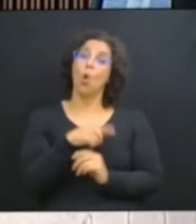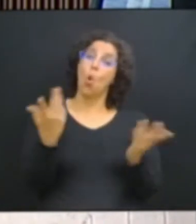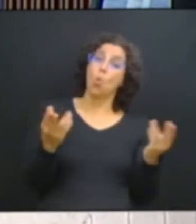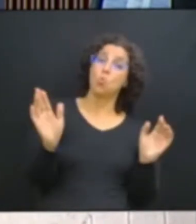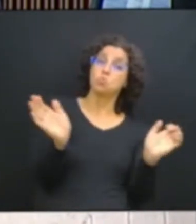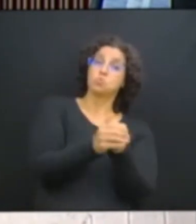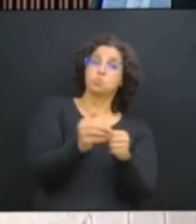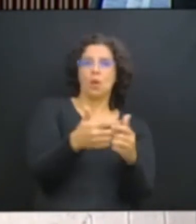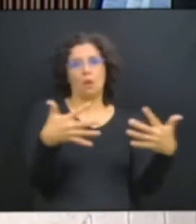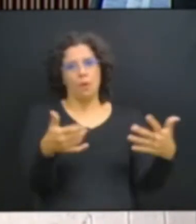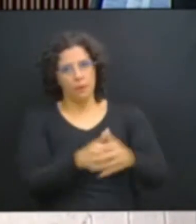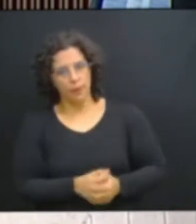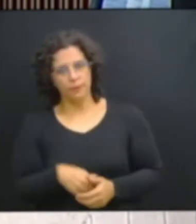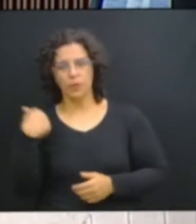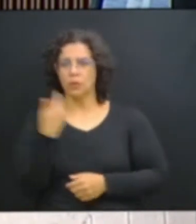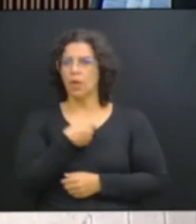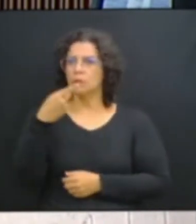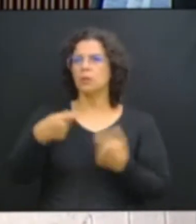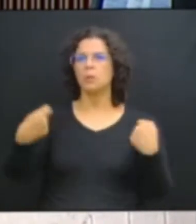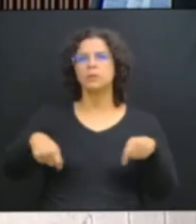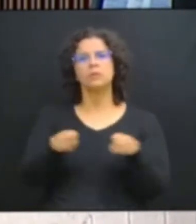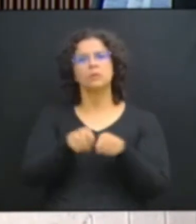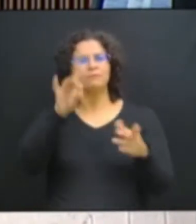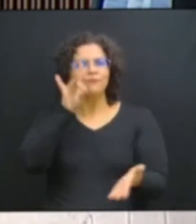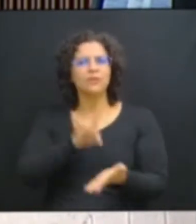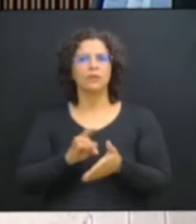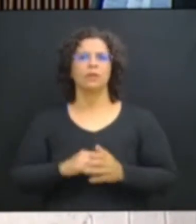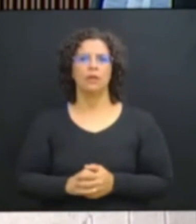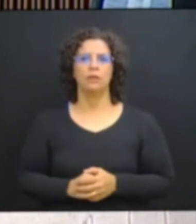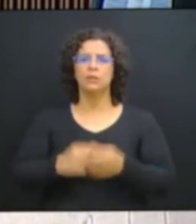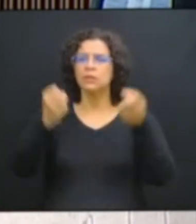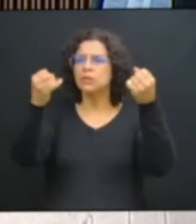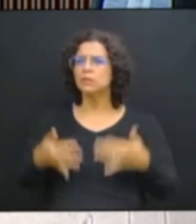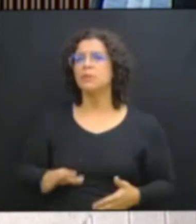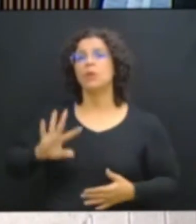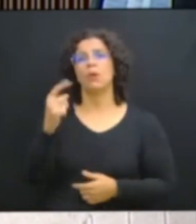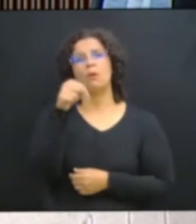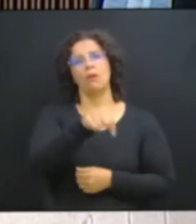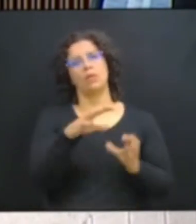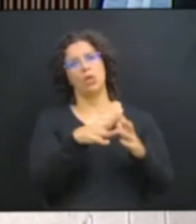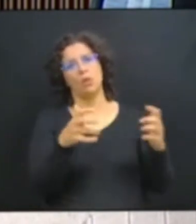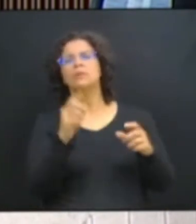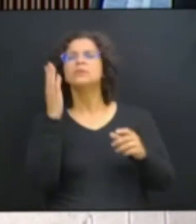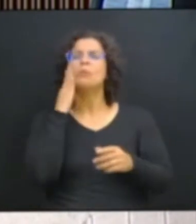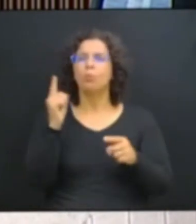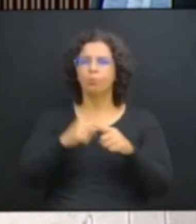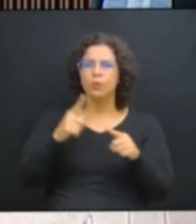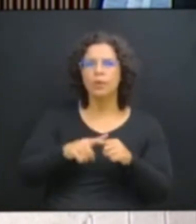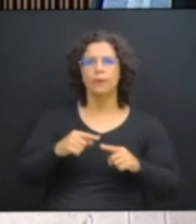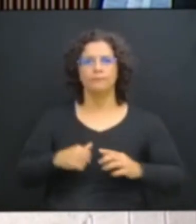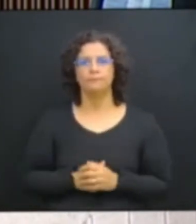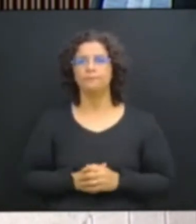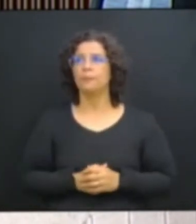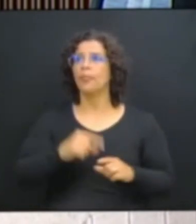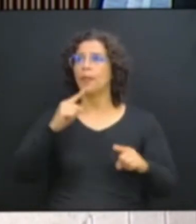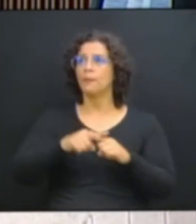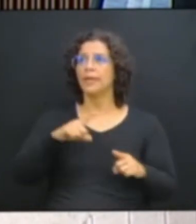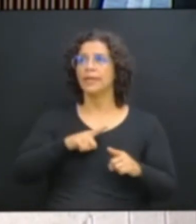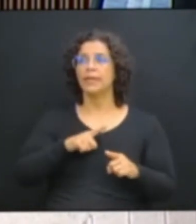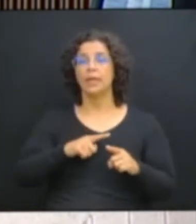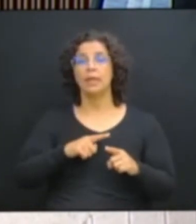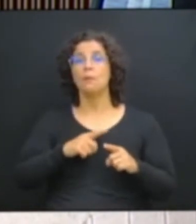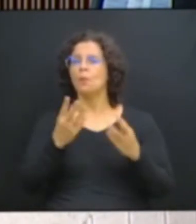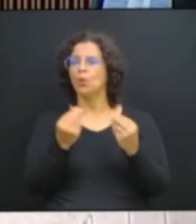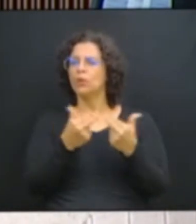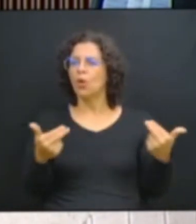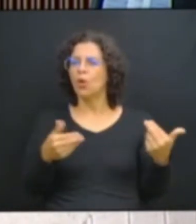Copel. A gente precisa de verdade explicar isso. Sabe por quê, gente? Tem mais coisa envolvida